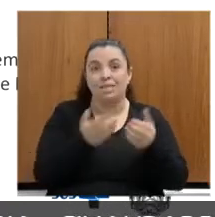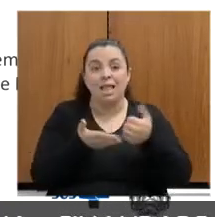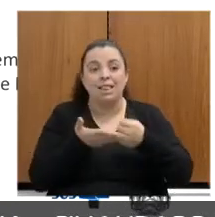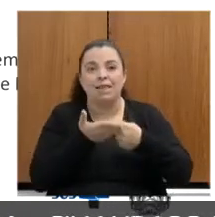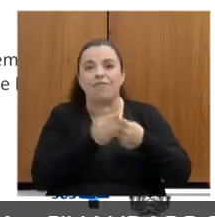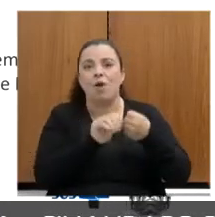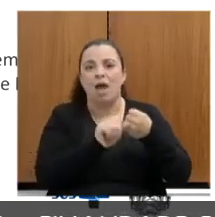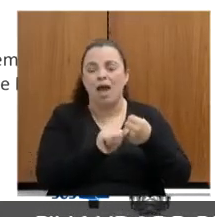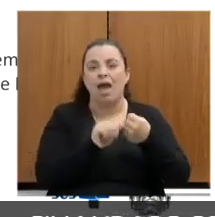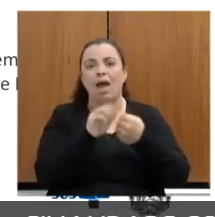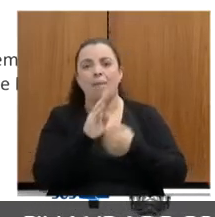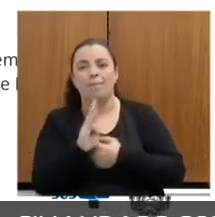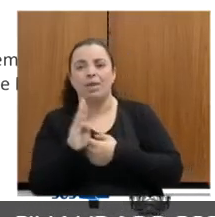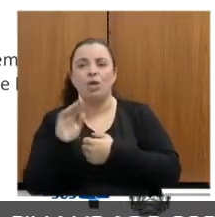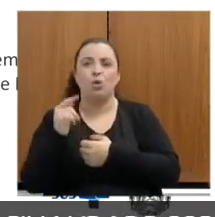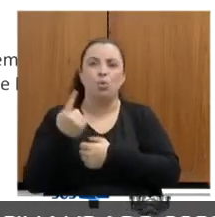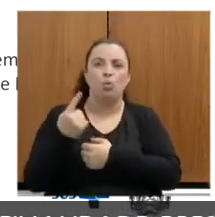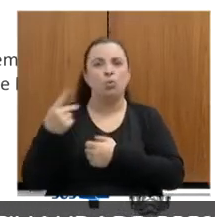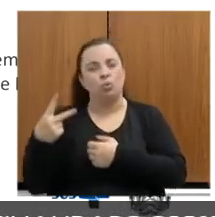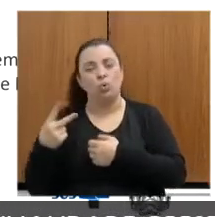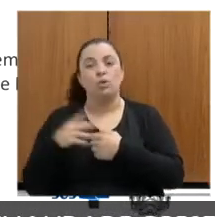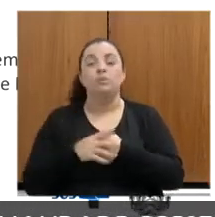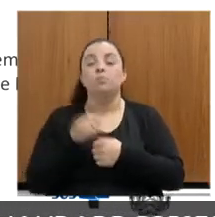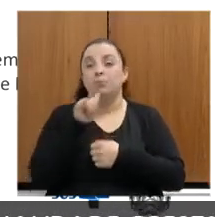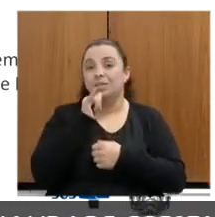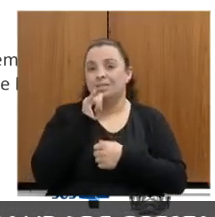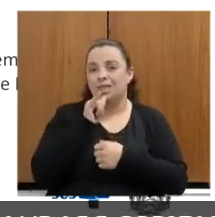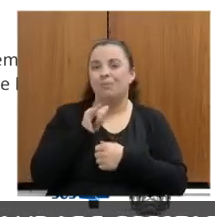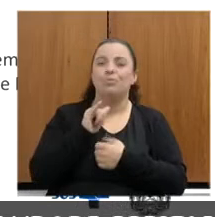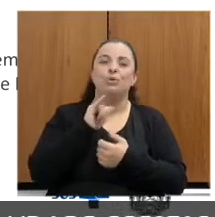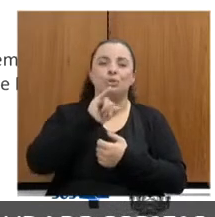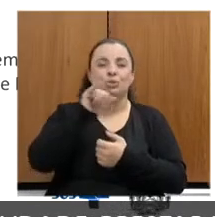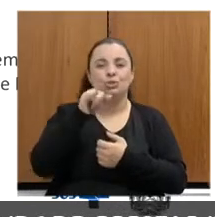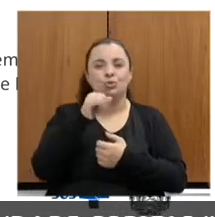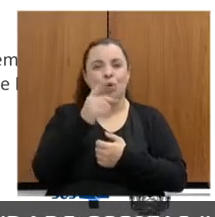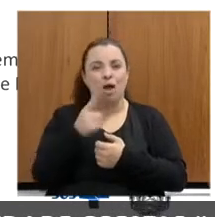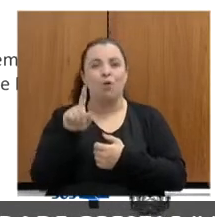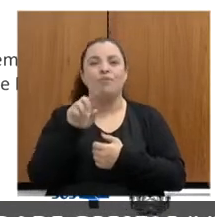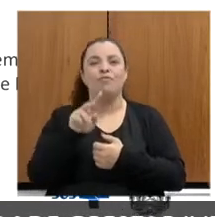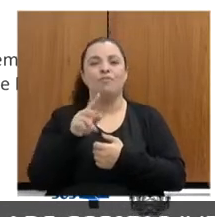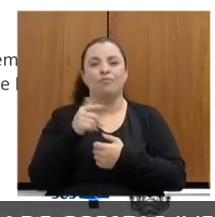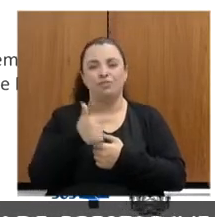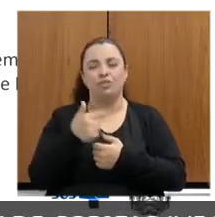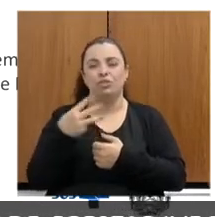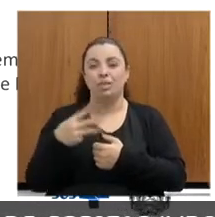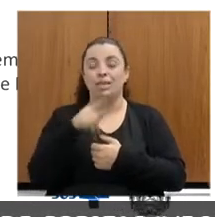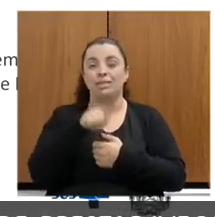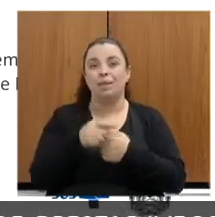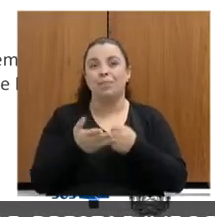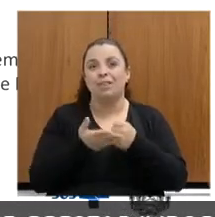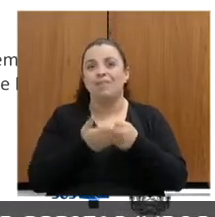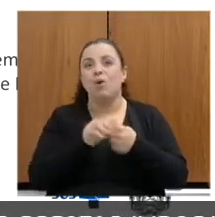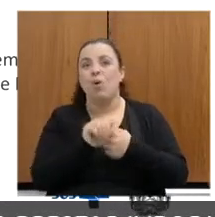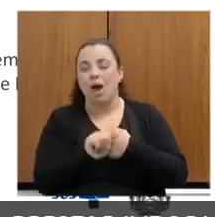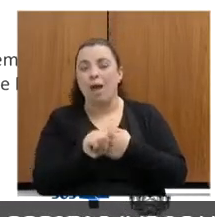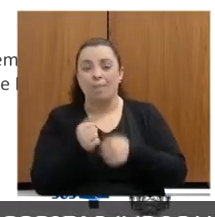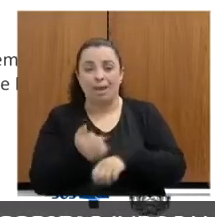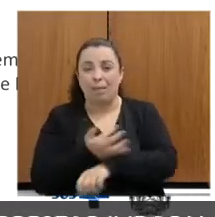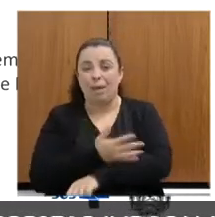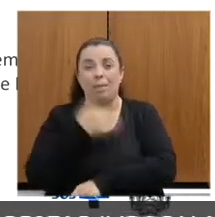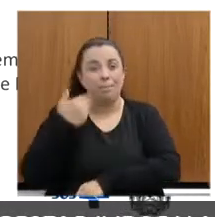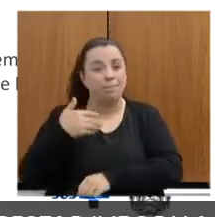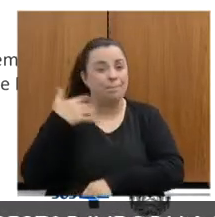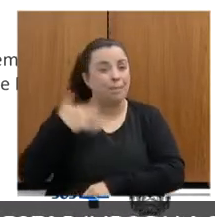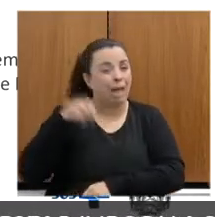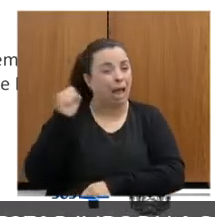de acordo com a complexidade o João 23 obviamente é o de nível 1 a Aquele PA grande queimado e mais a gente criando essa